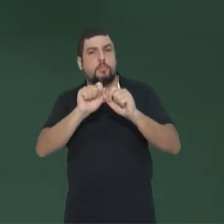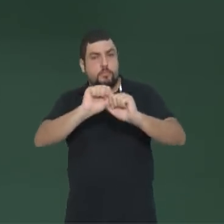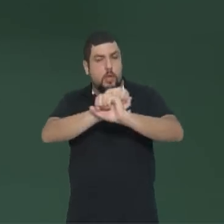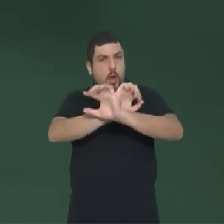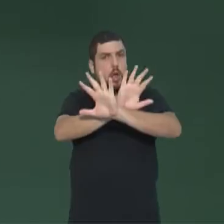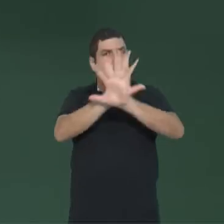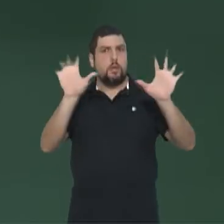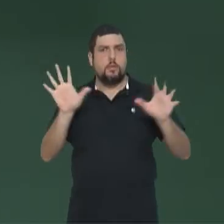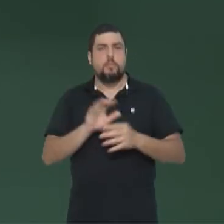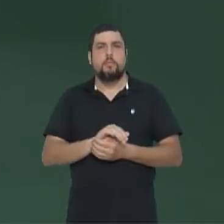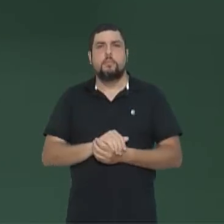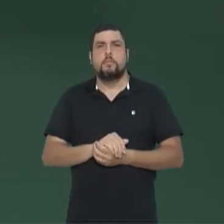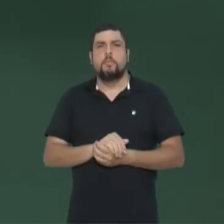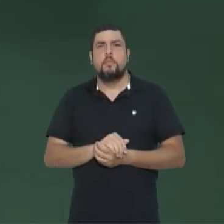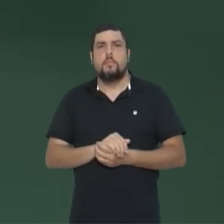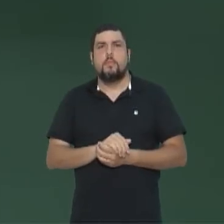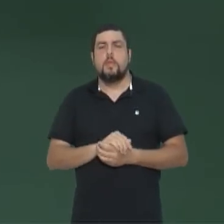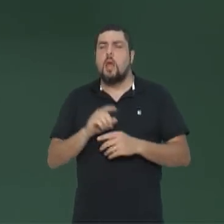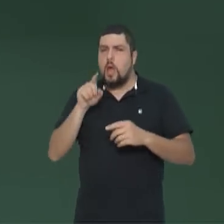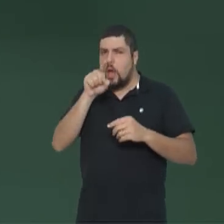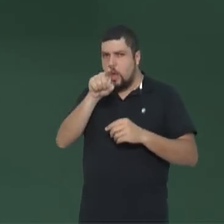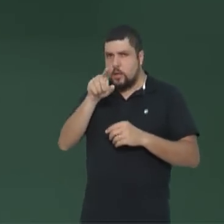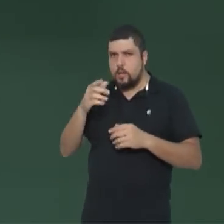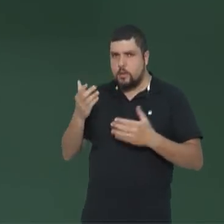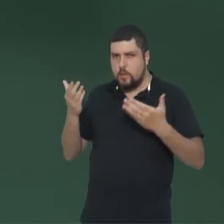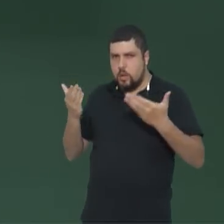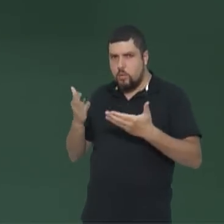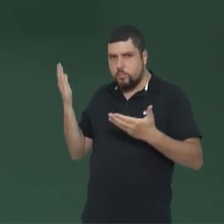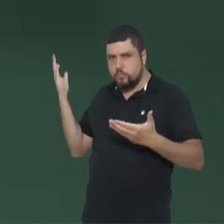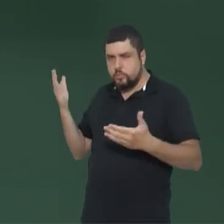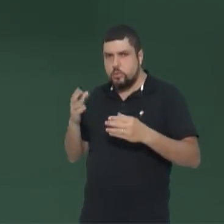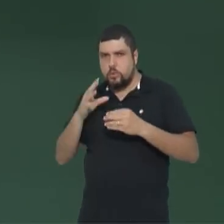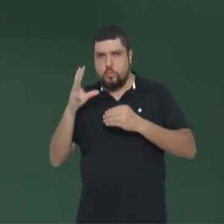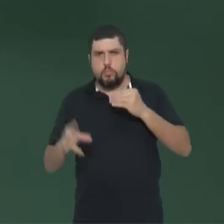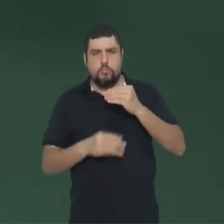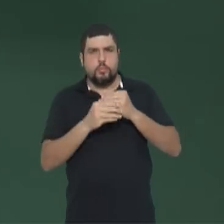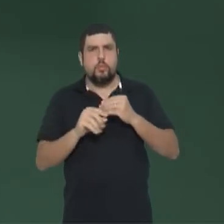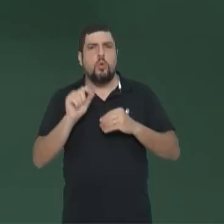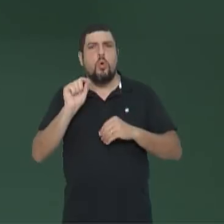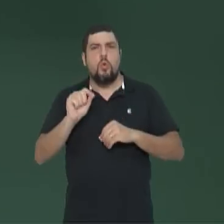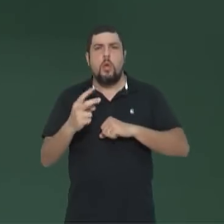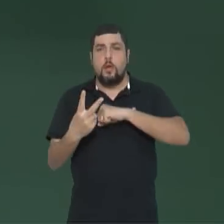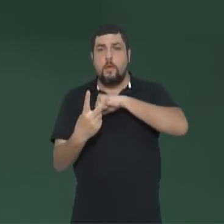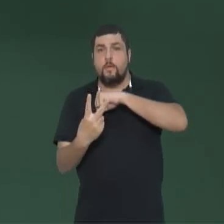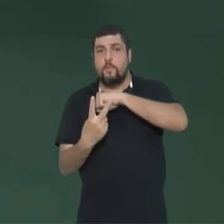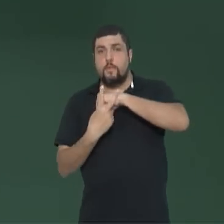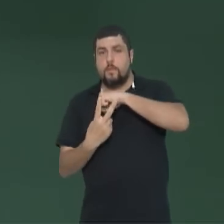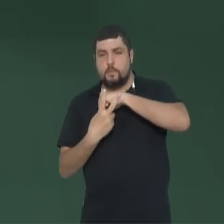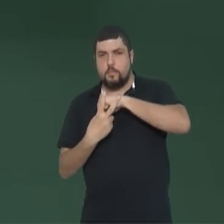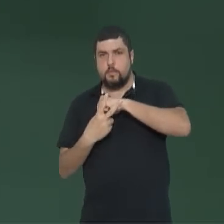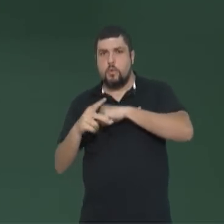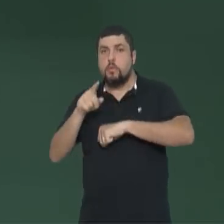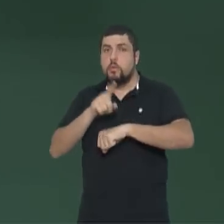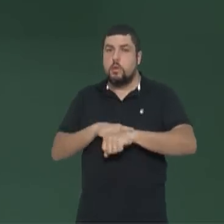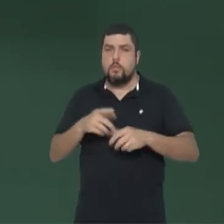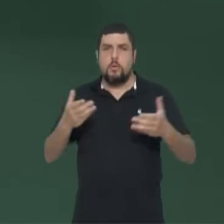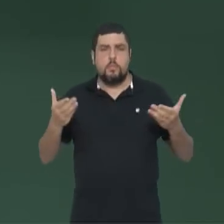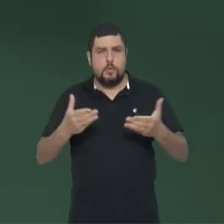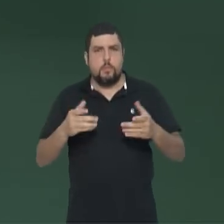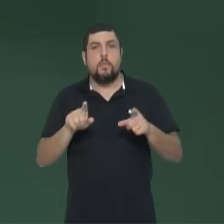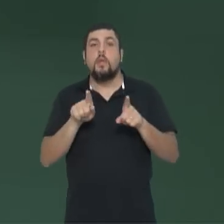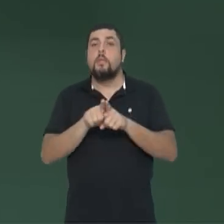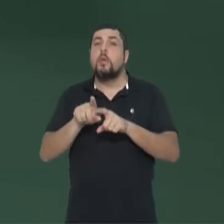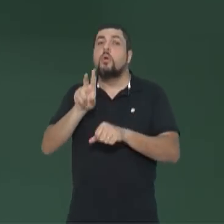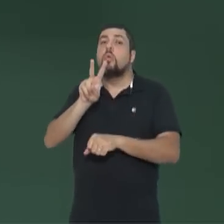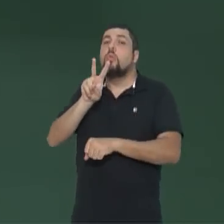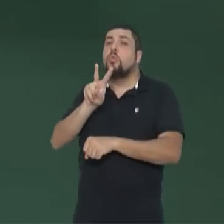aqui aquilo que nós já comentamos, né? Usar verbos no presente, ok? Cuidar para